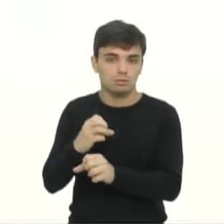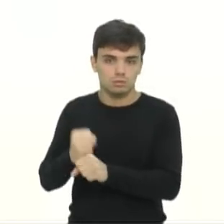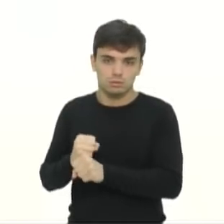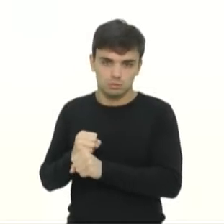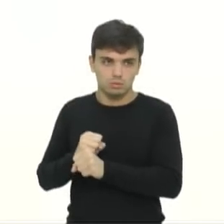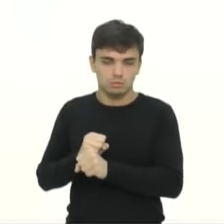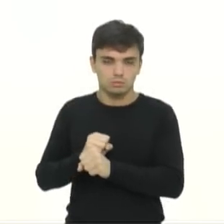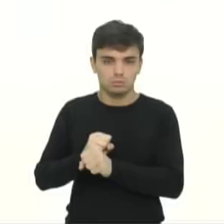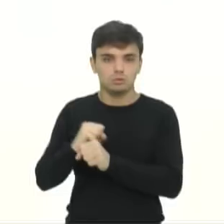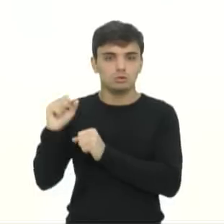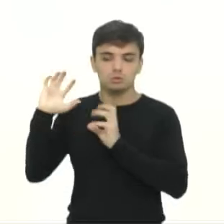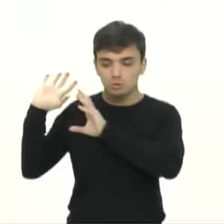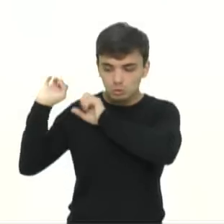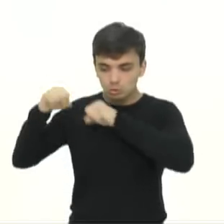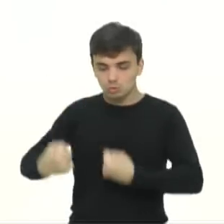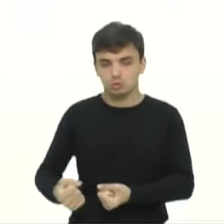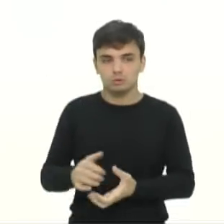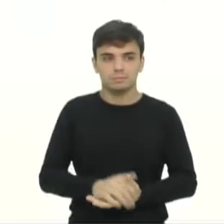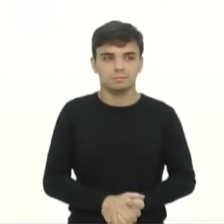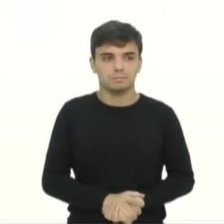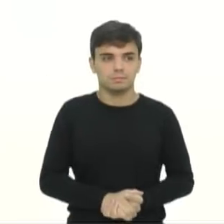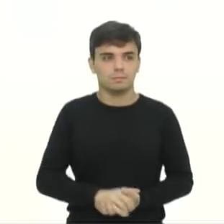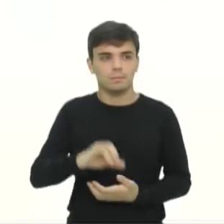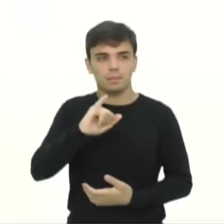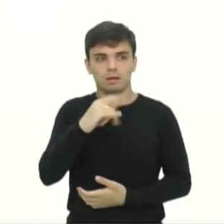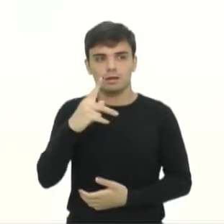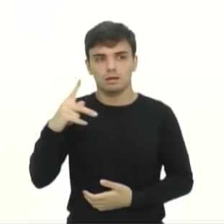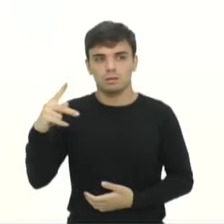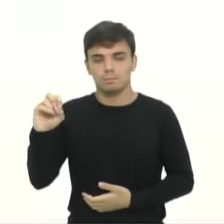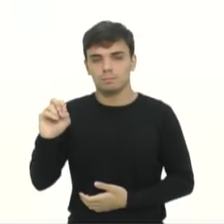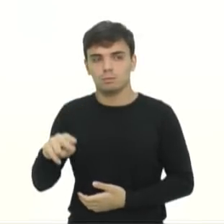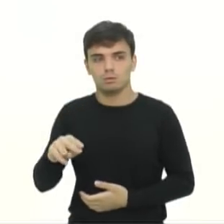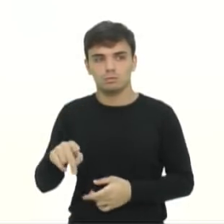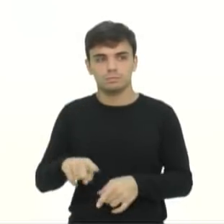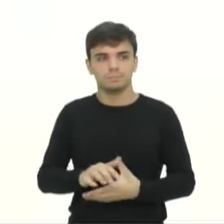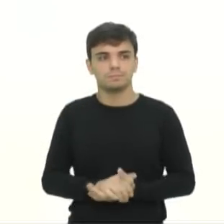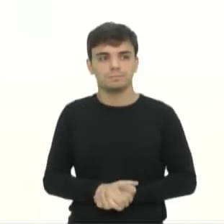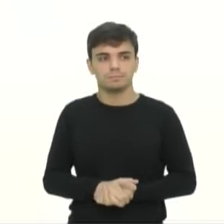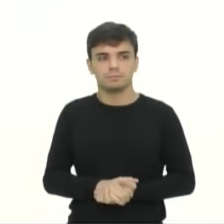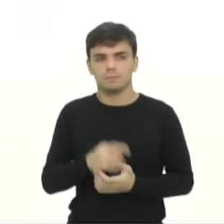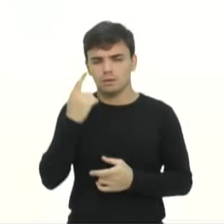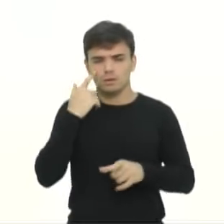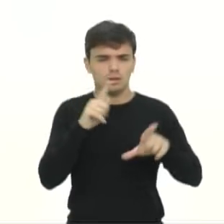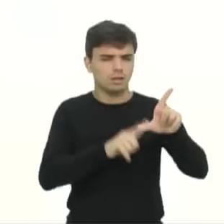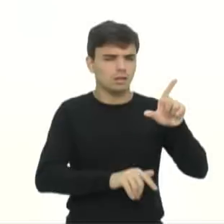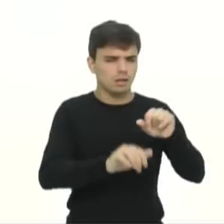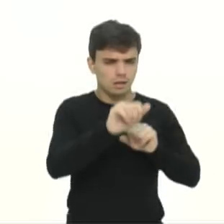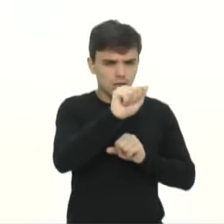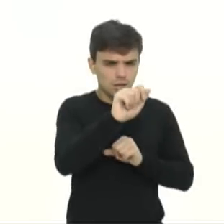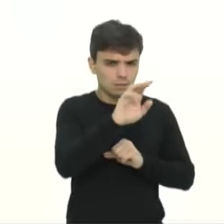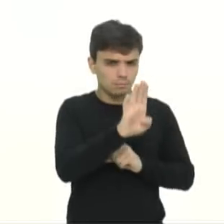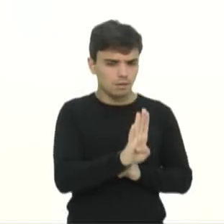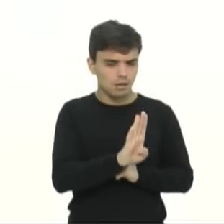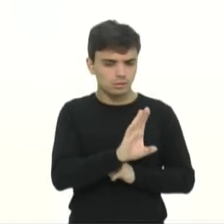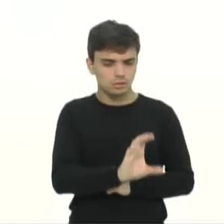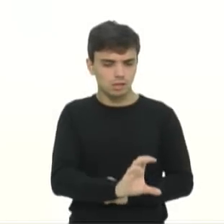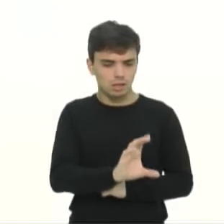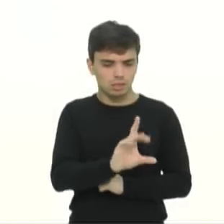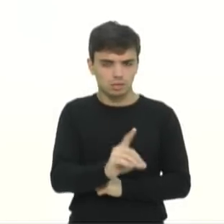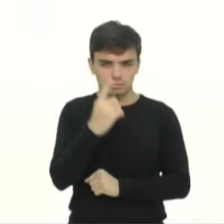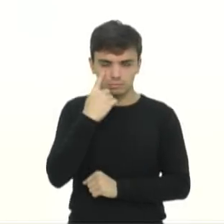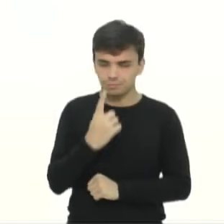judô? Letra A, ippon e koka. Letra B, ippon e vazare. Letra C, ippon